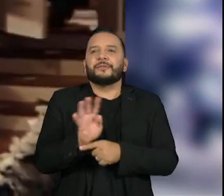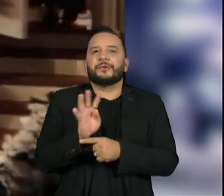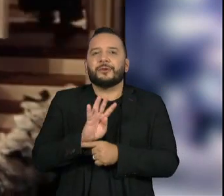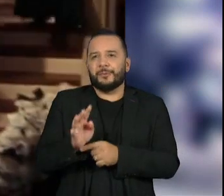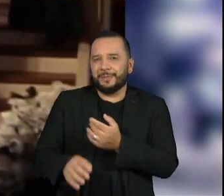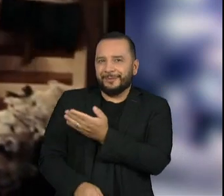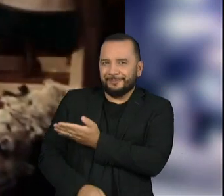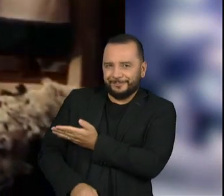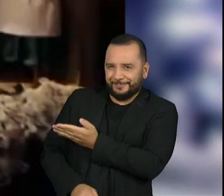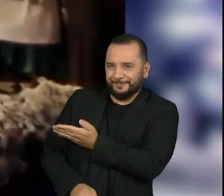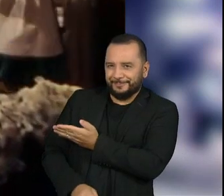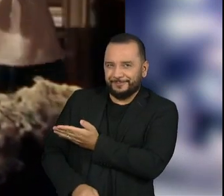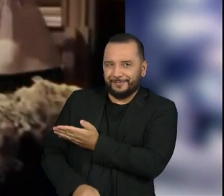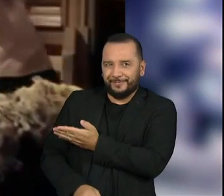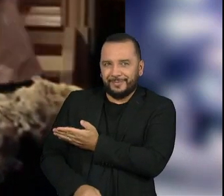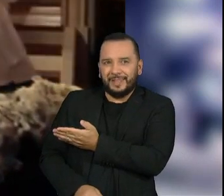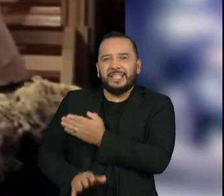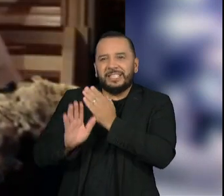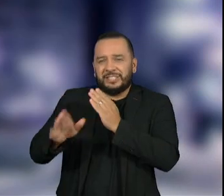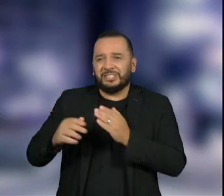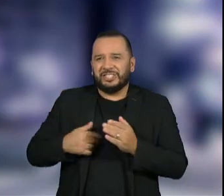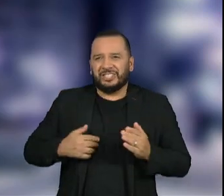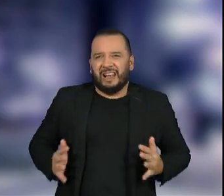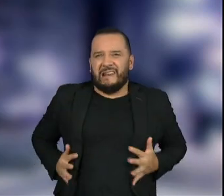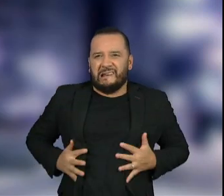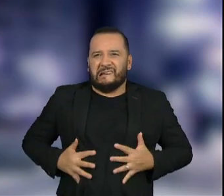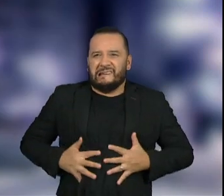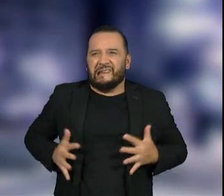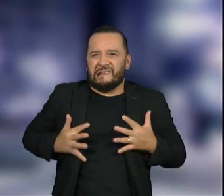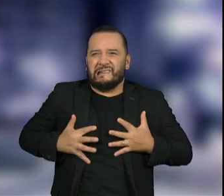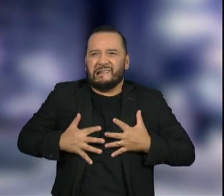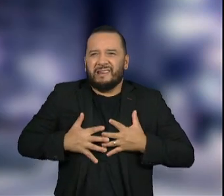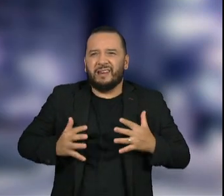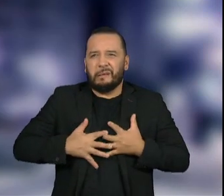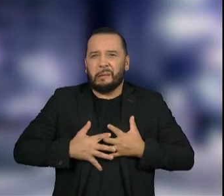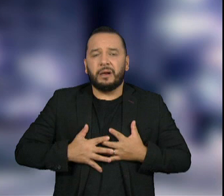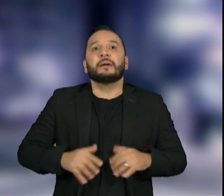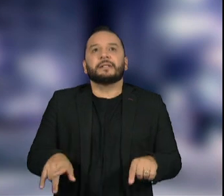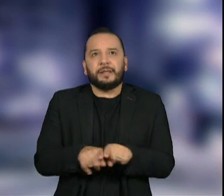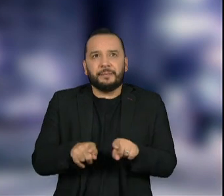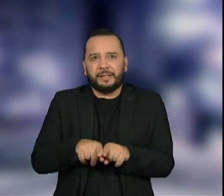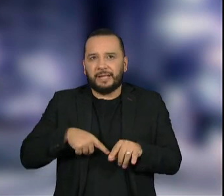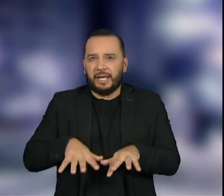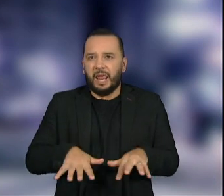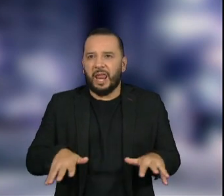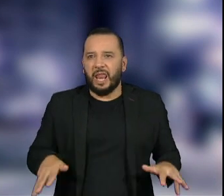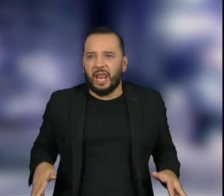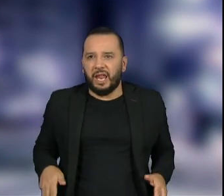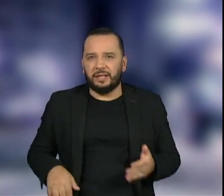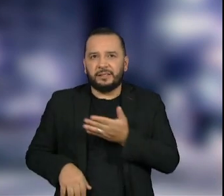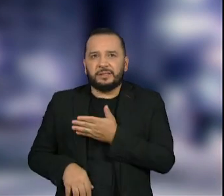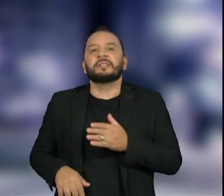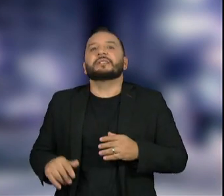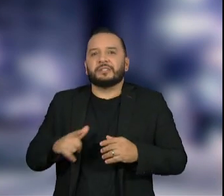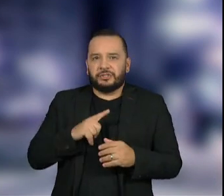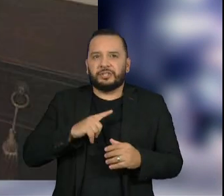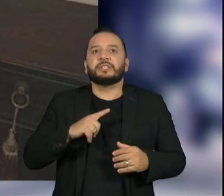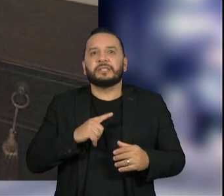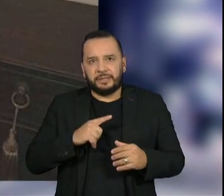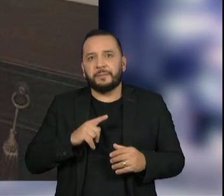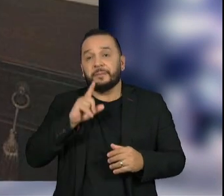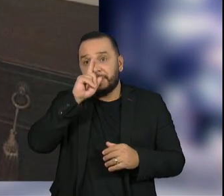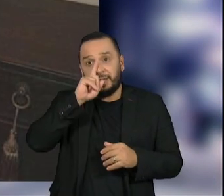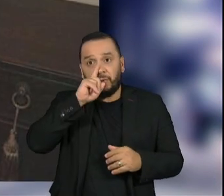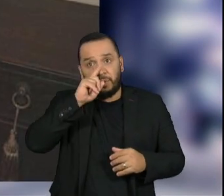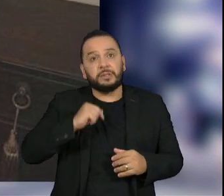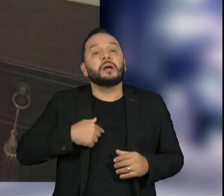vendo aí, né? Aquela luta para vestir o espartilho. Agora, fora ele, aquelas armações enormes que limitavam o movimento, eram muitas vezes perigosas,